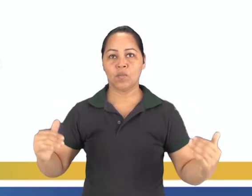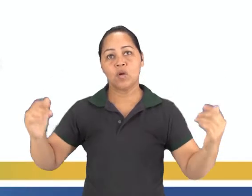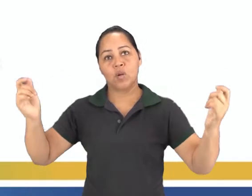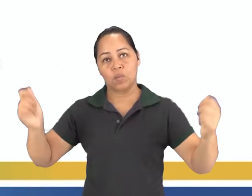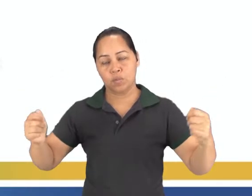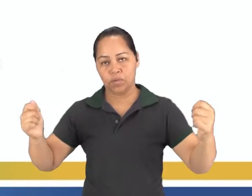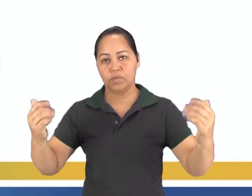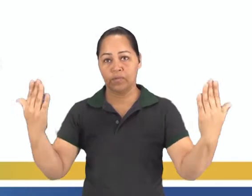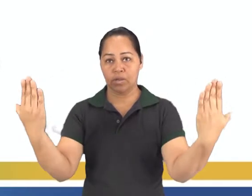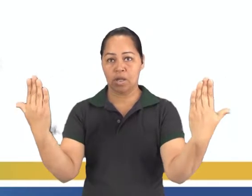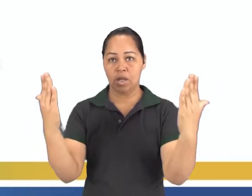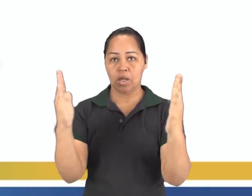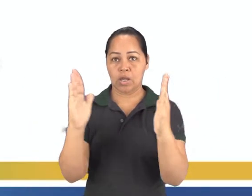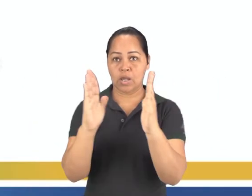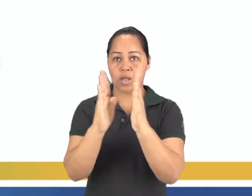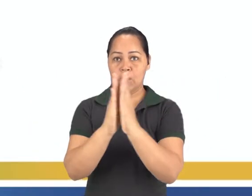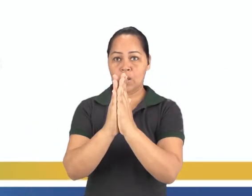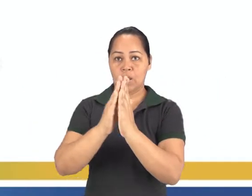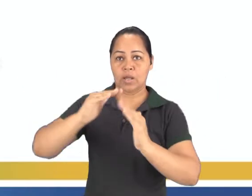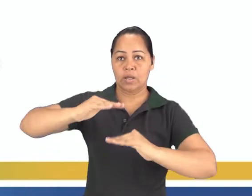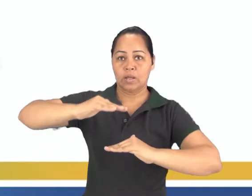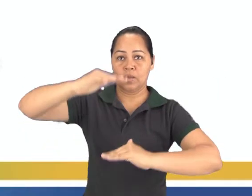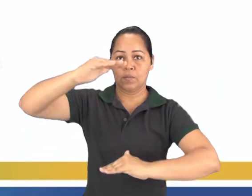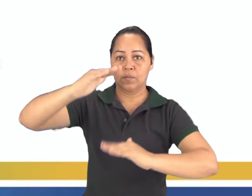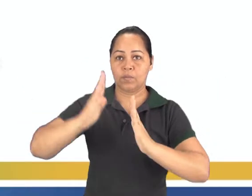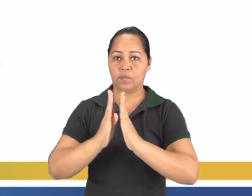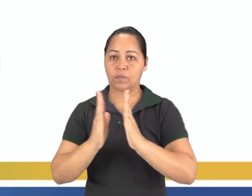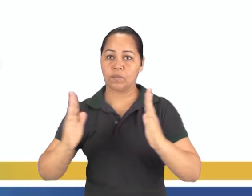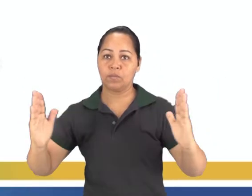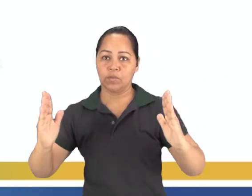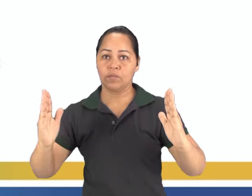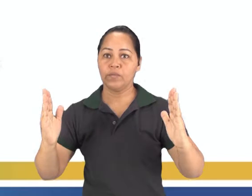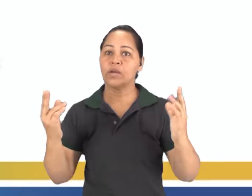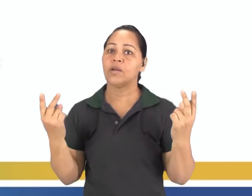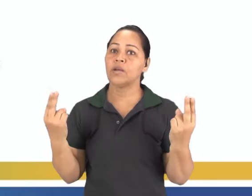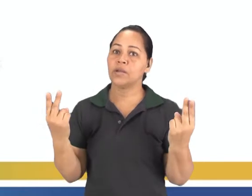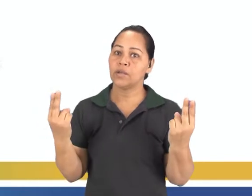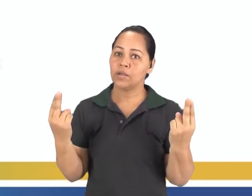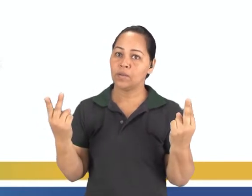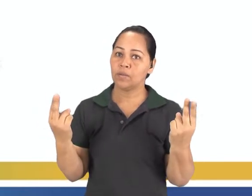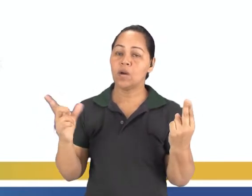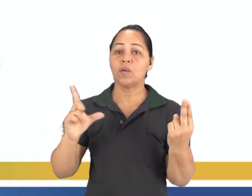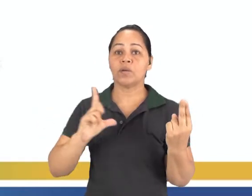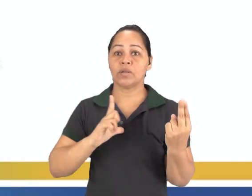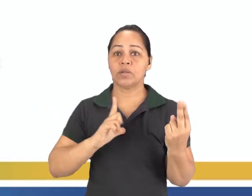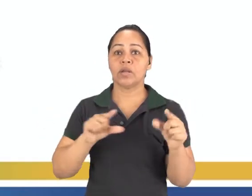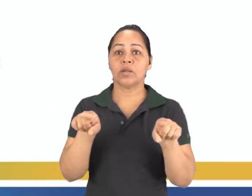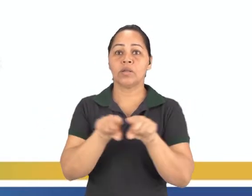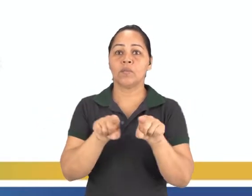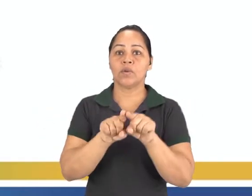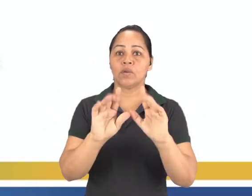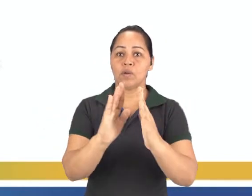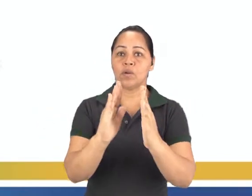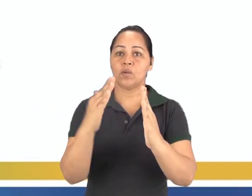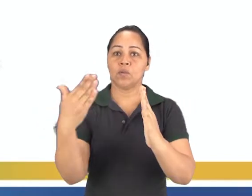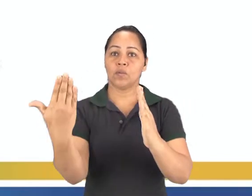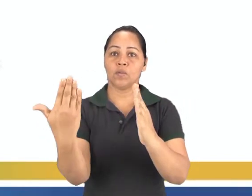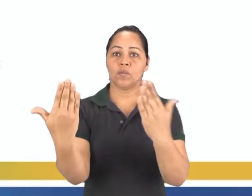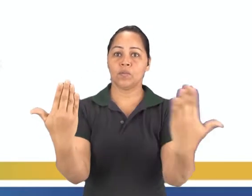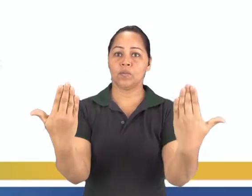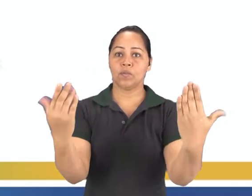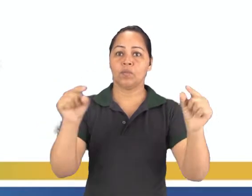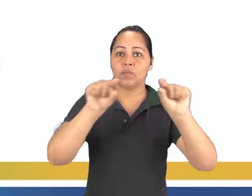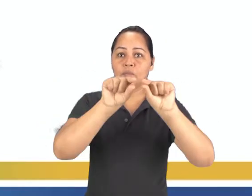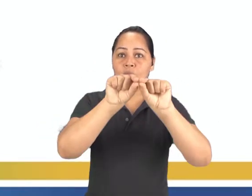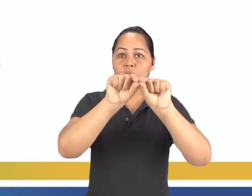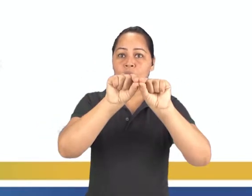outra. As figuras refletidas, observe aí na imagem, têm um ponto correspondente a outro em cada lado do